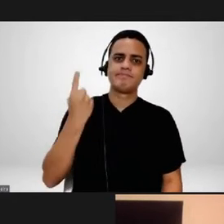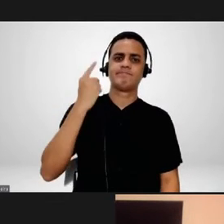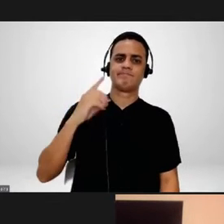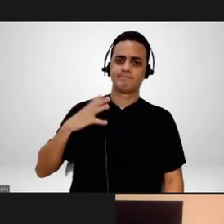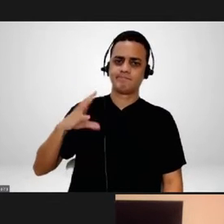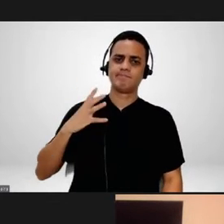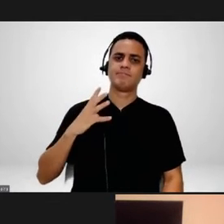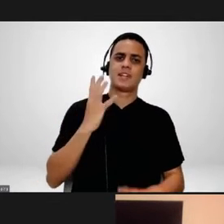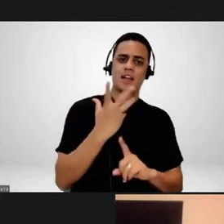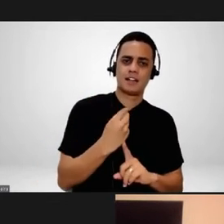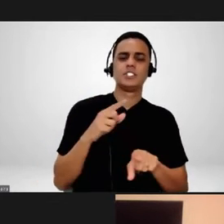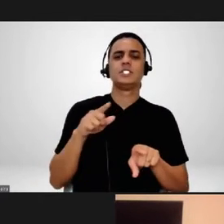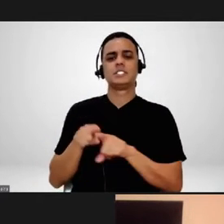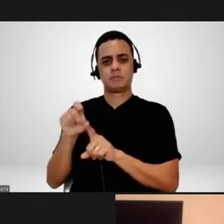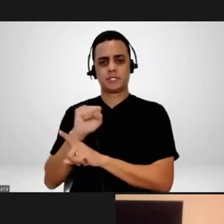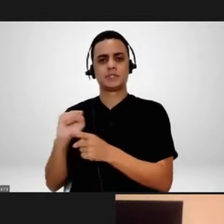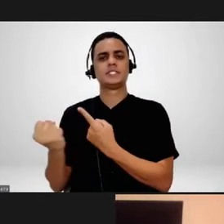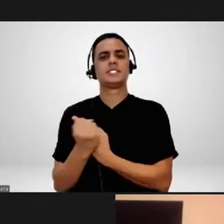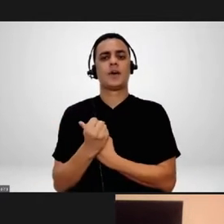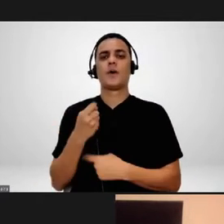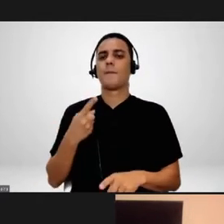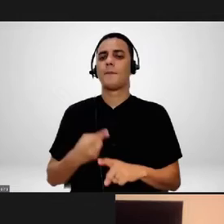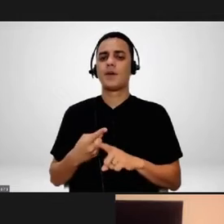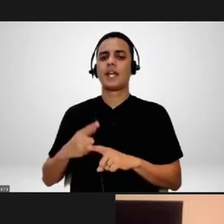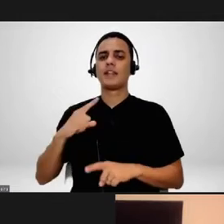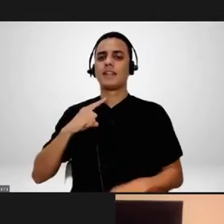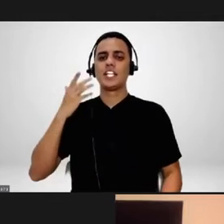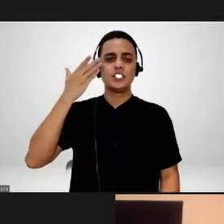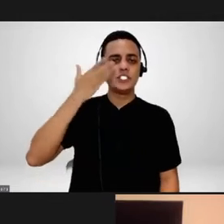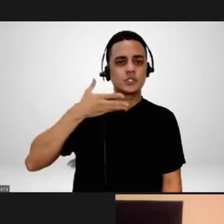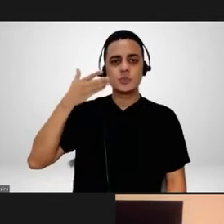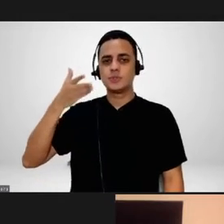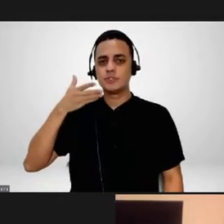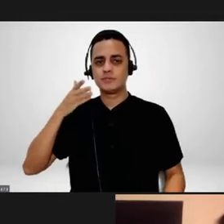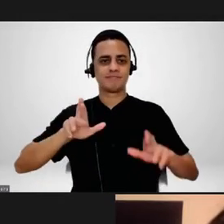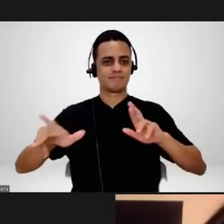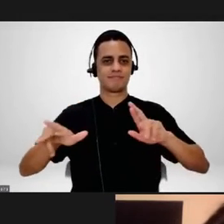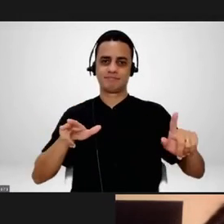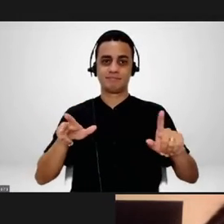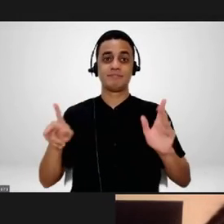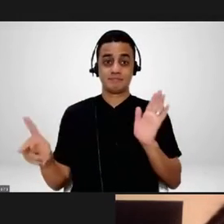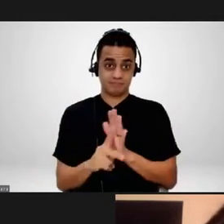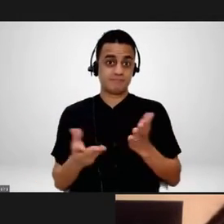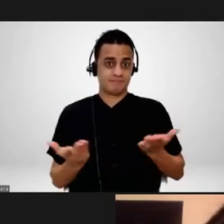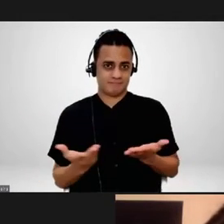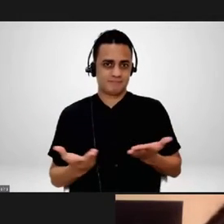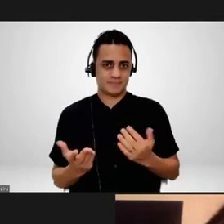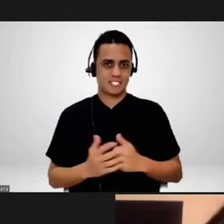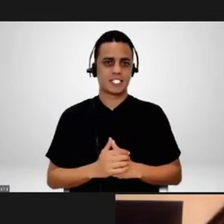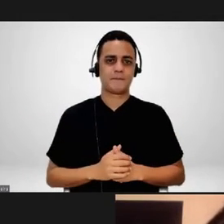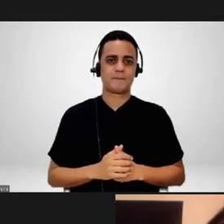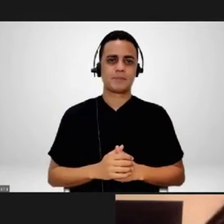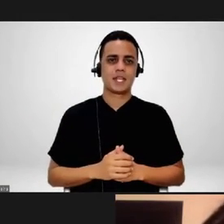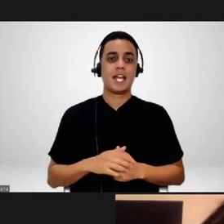social, pois coexistem diferentes discursividades além da contemporaneidade. E só para citar alguns: